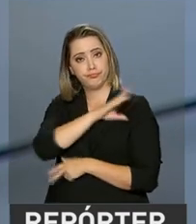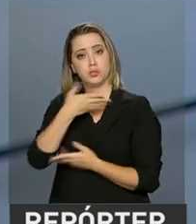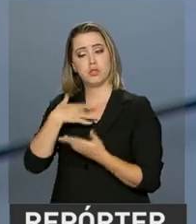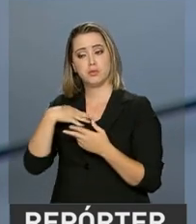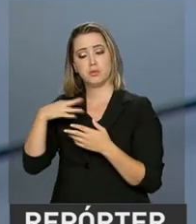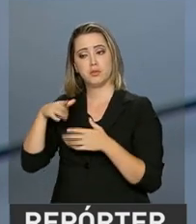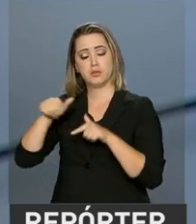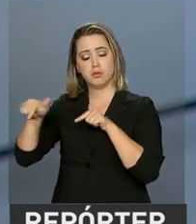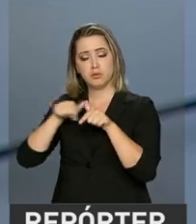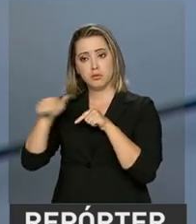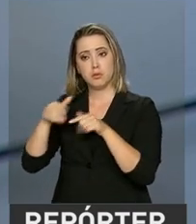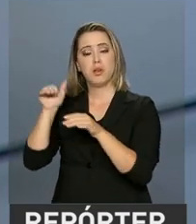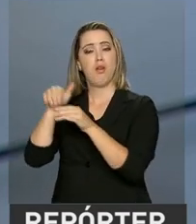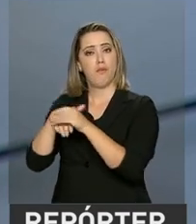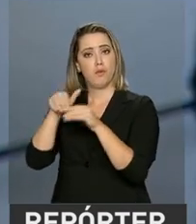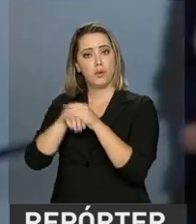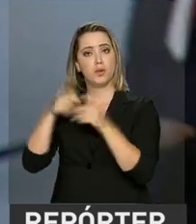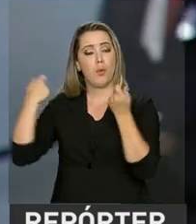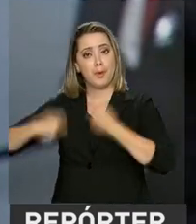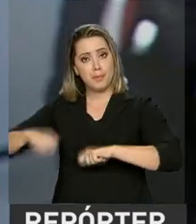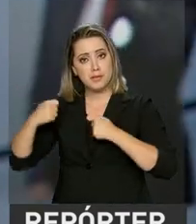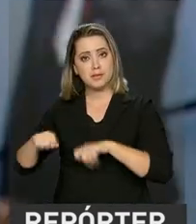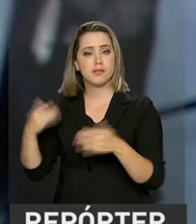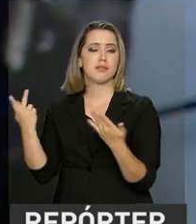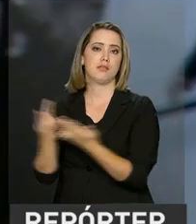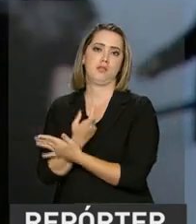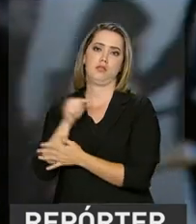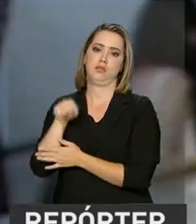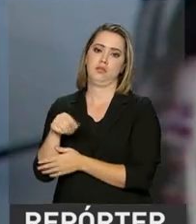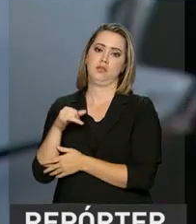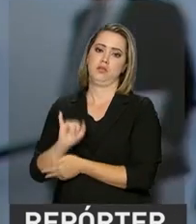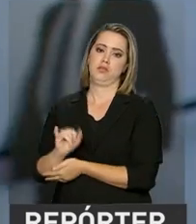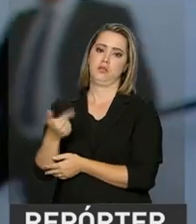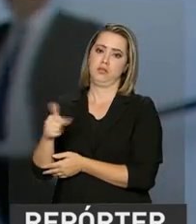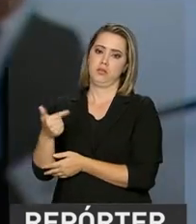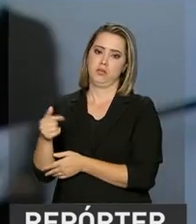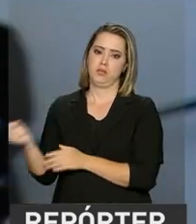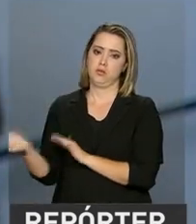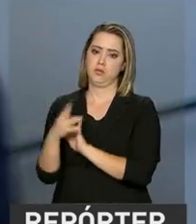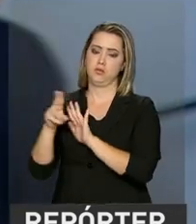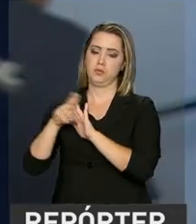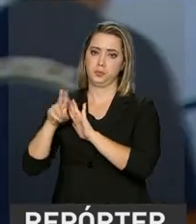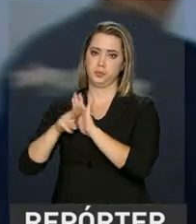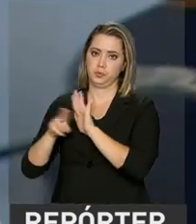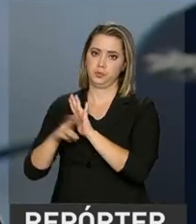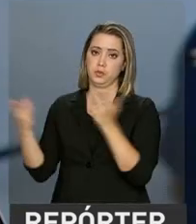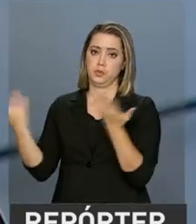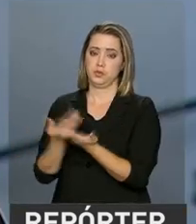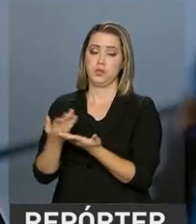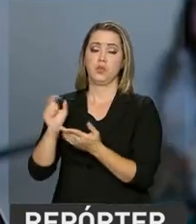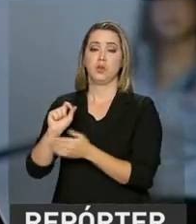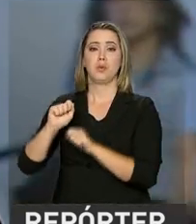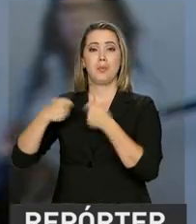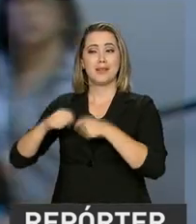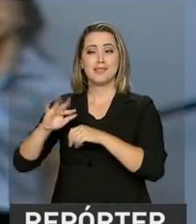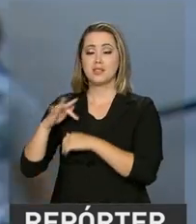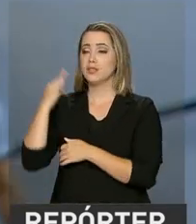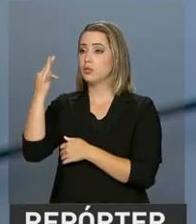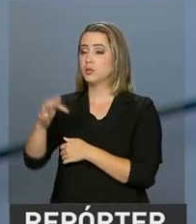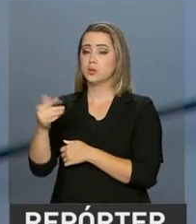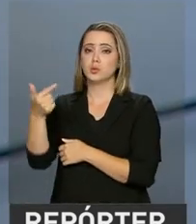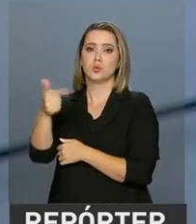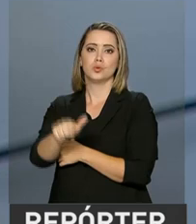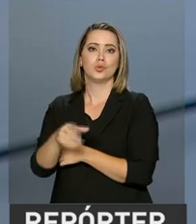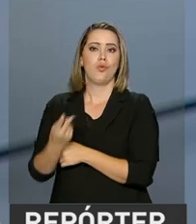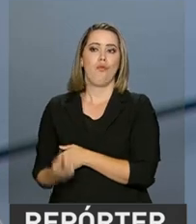de votar aquilo que é necessário. Se não for reformada agora, vai ter que ser reformado depois por